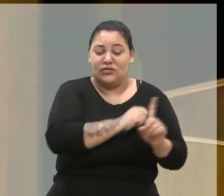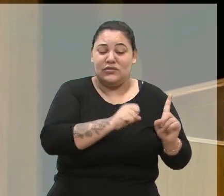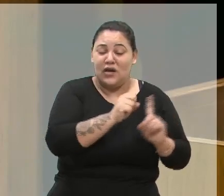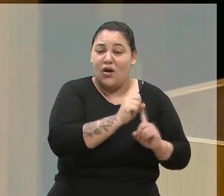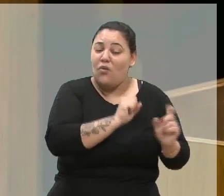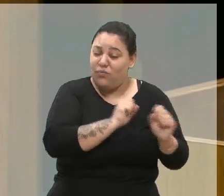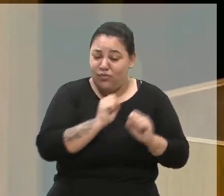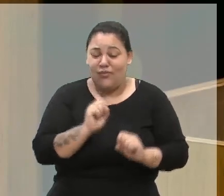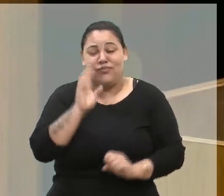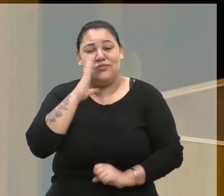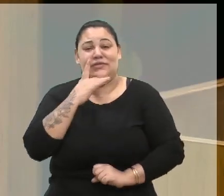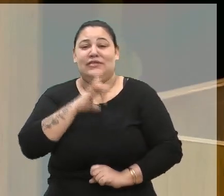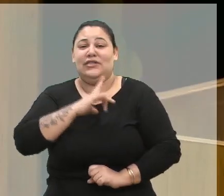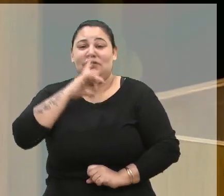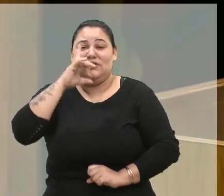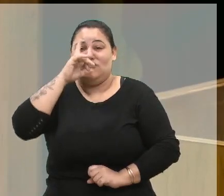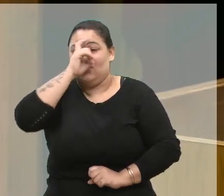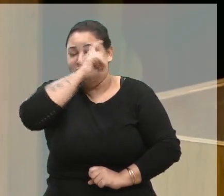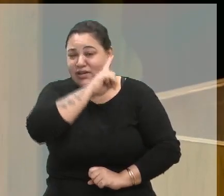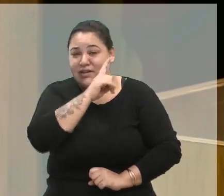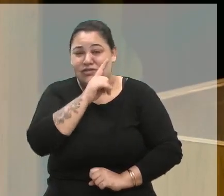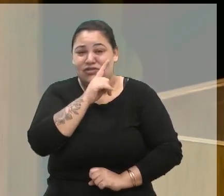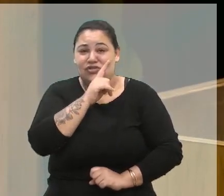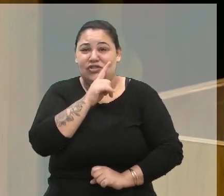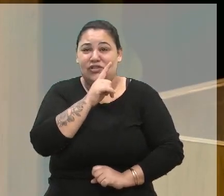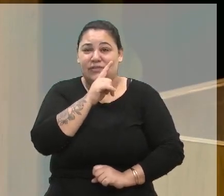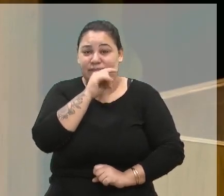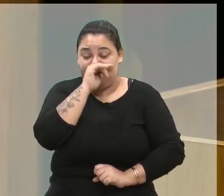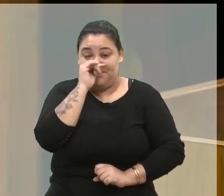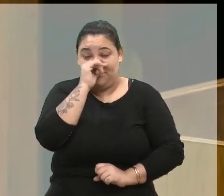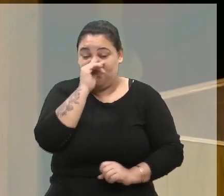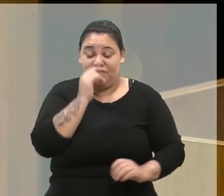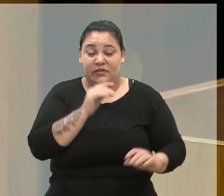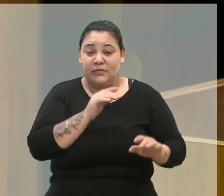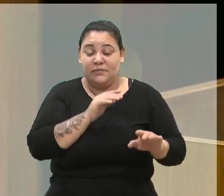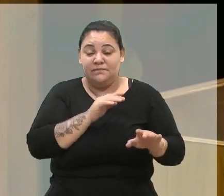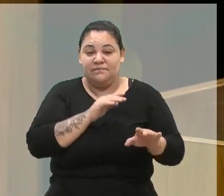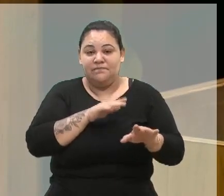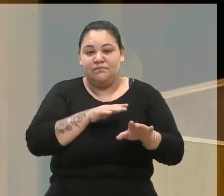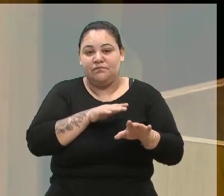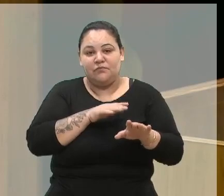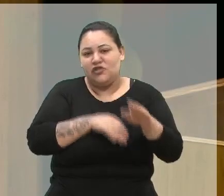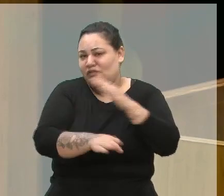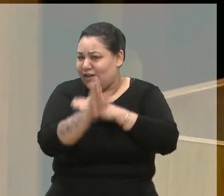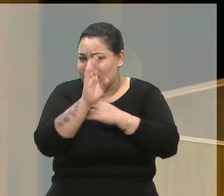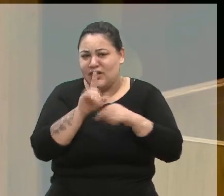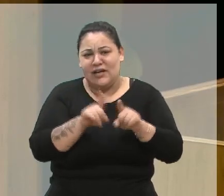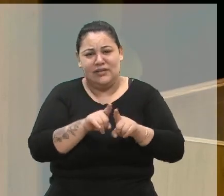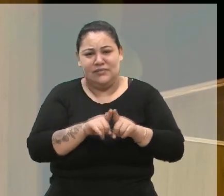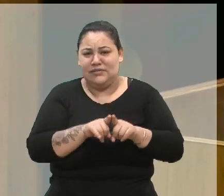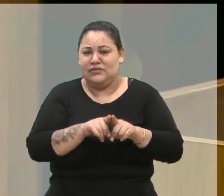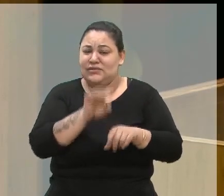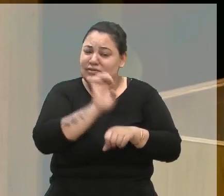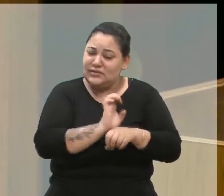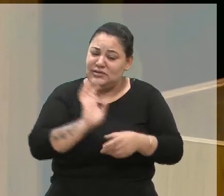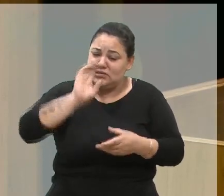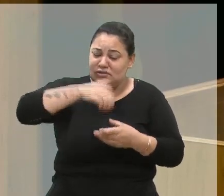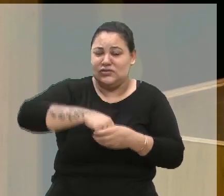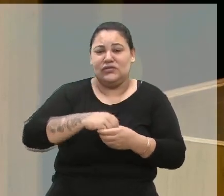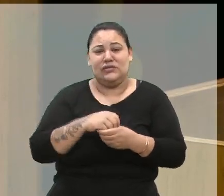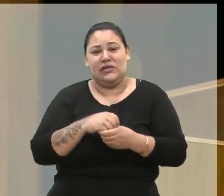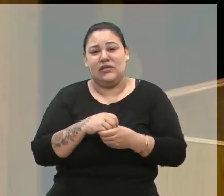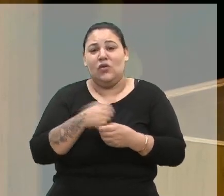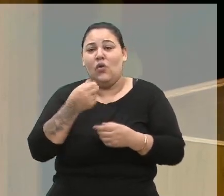muita dificuldade de se locomover no nosso estado. Pode ter muita dificuldade de ir até a